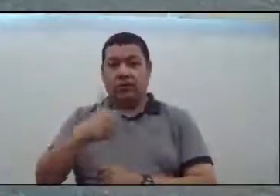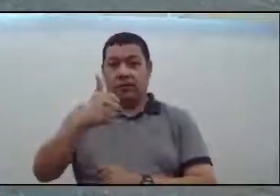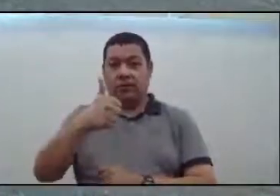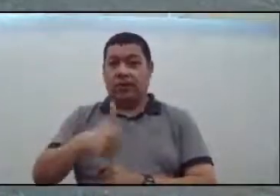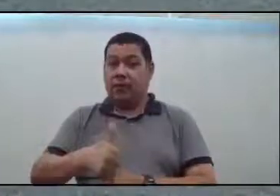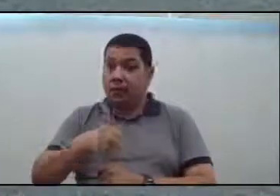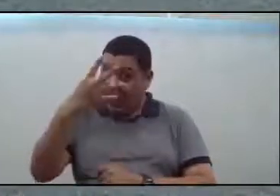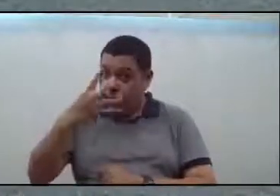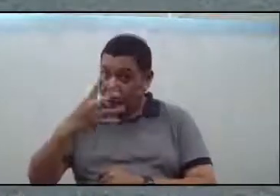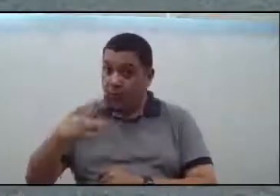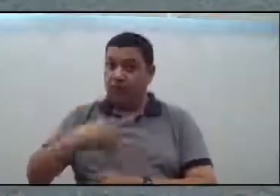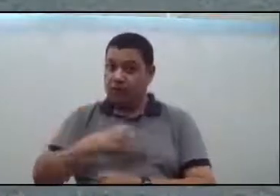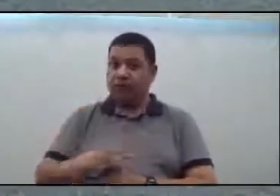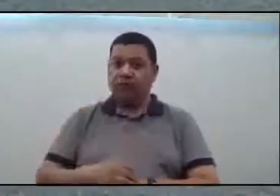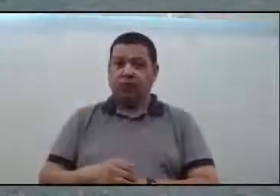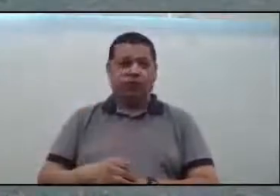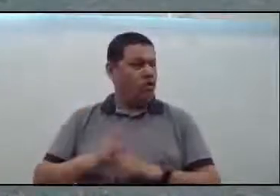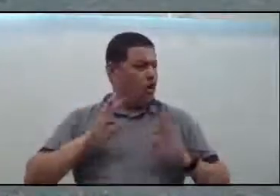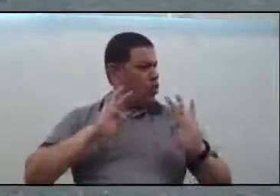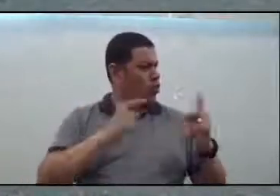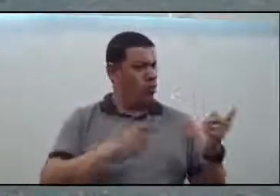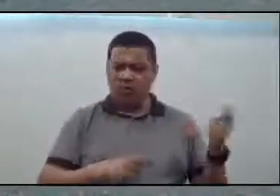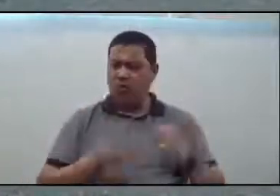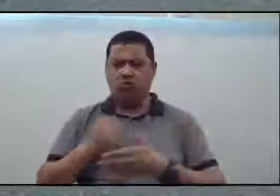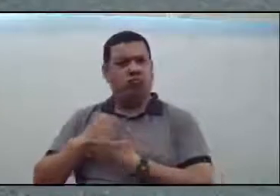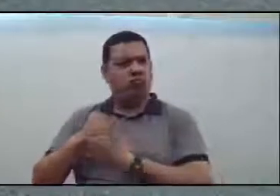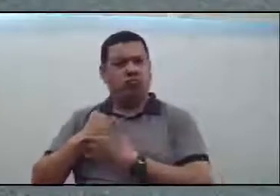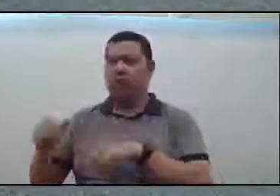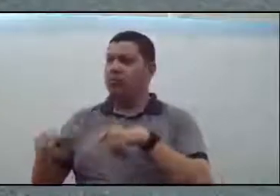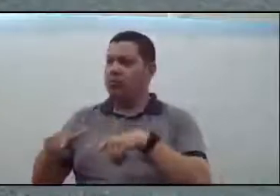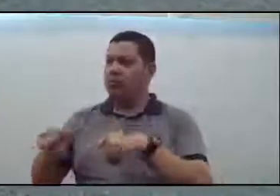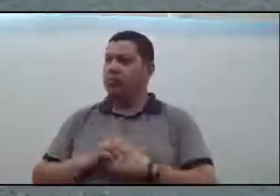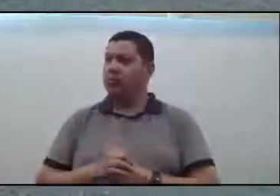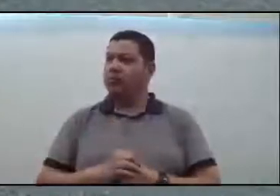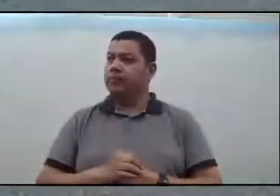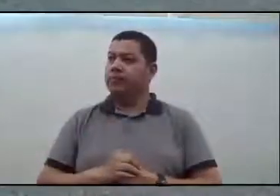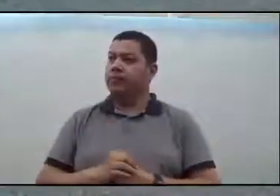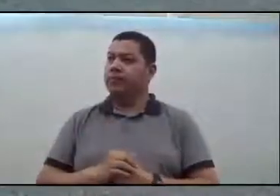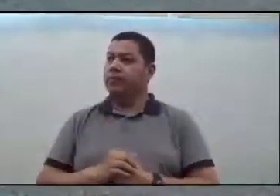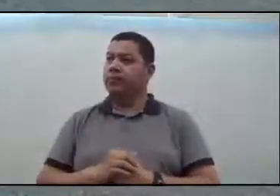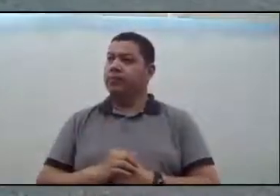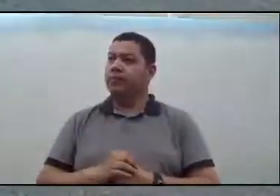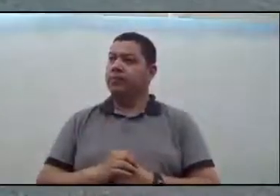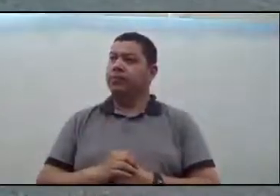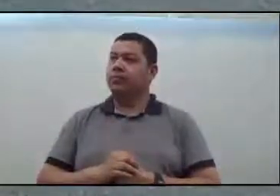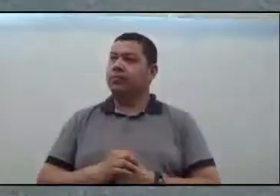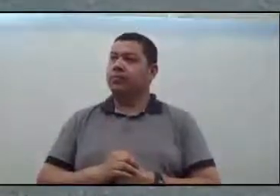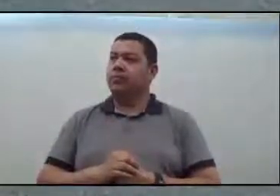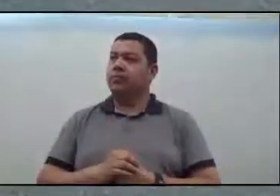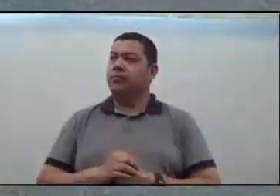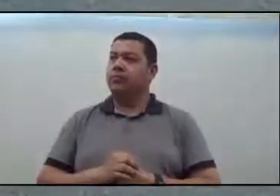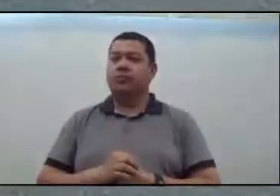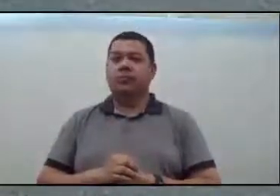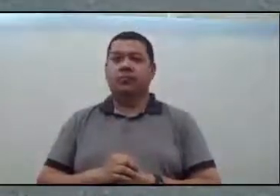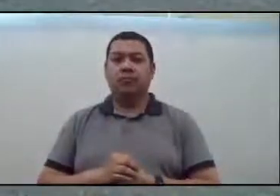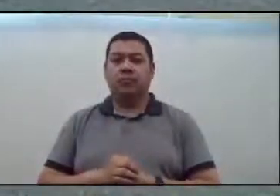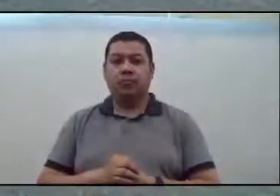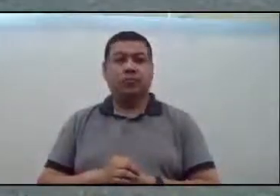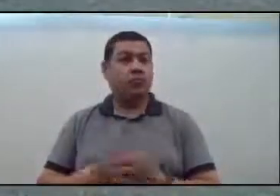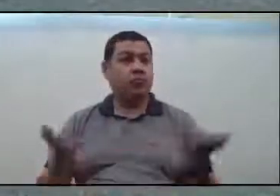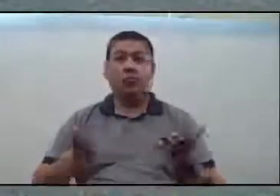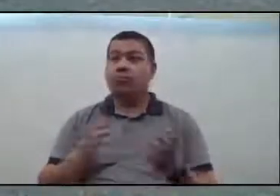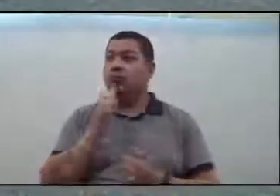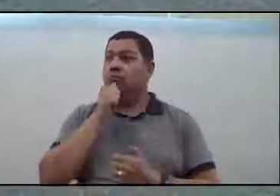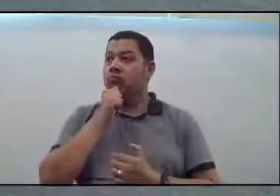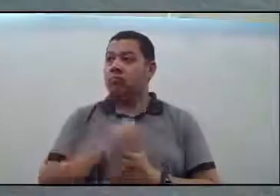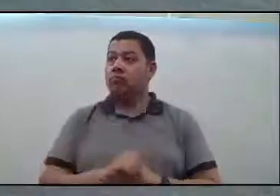e todos eles iam para a roça ajudar os pais. Cadê que nós vemos hoje, Givan, isso acontecer? Nós